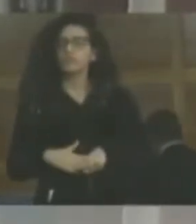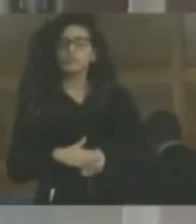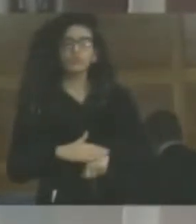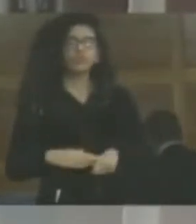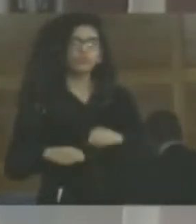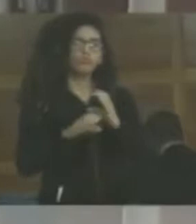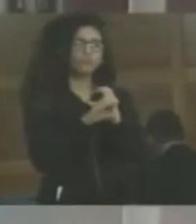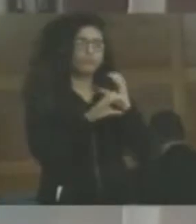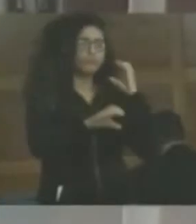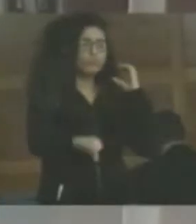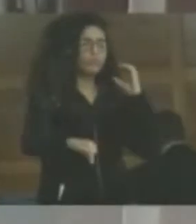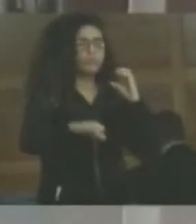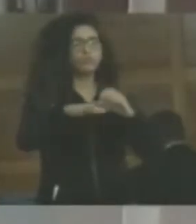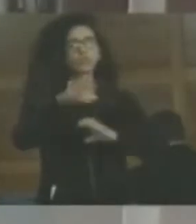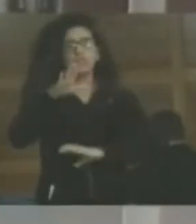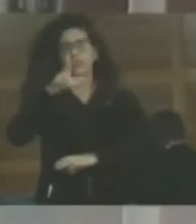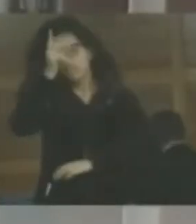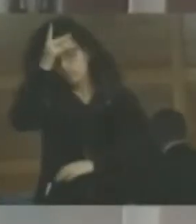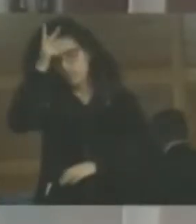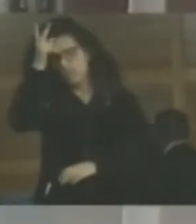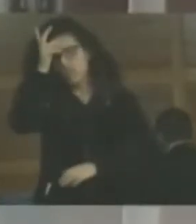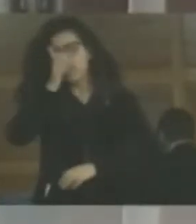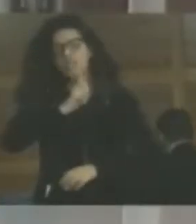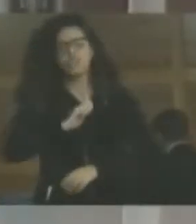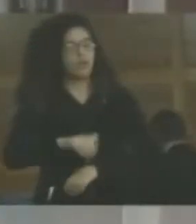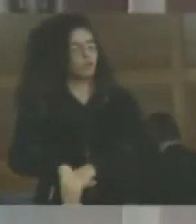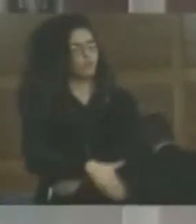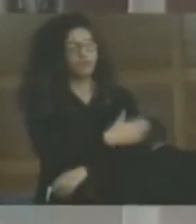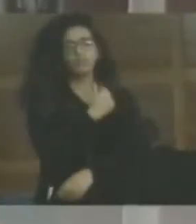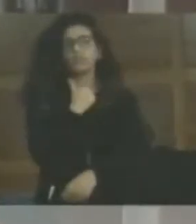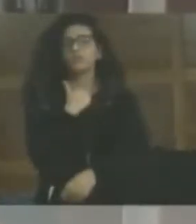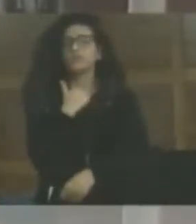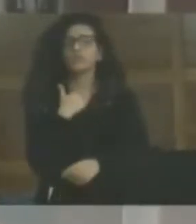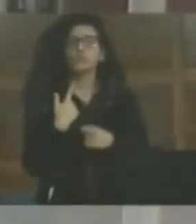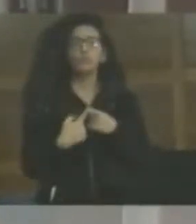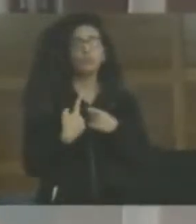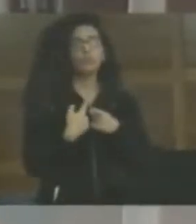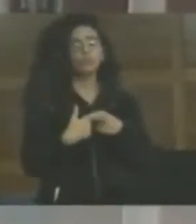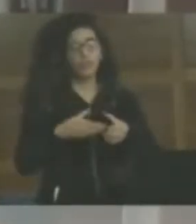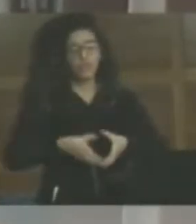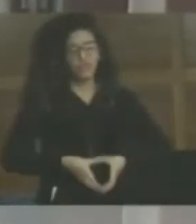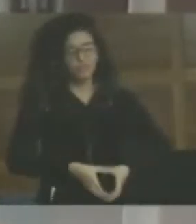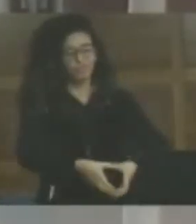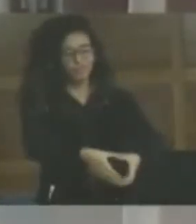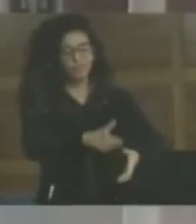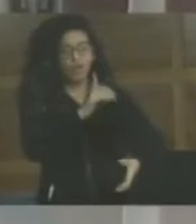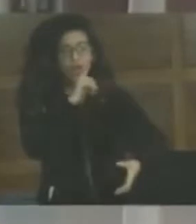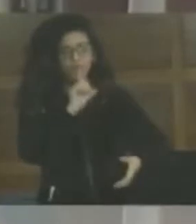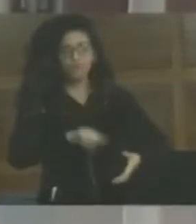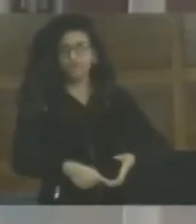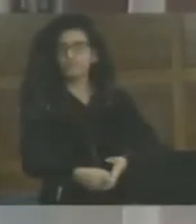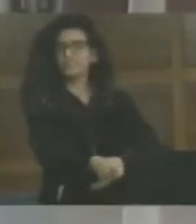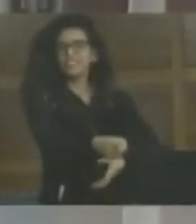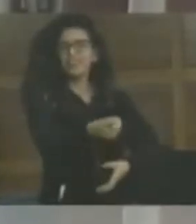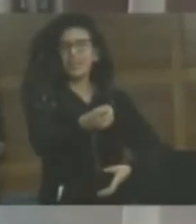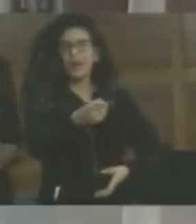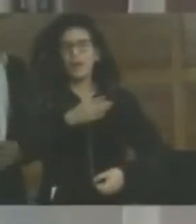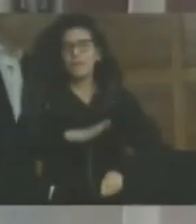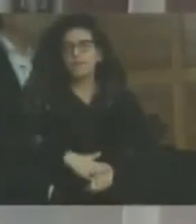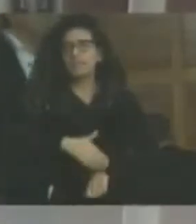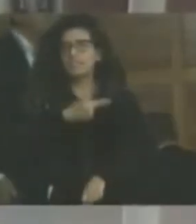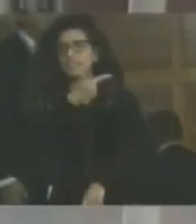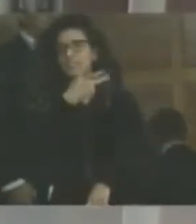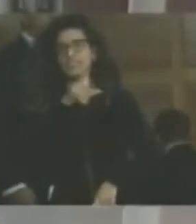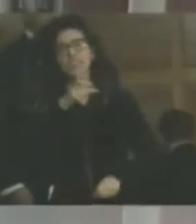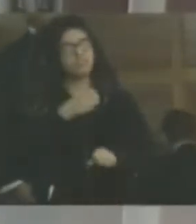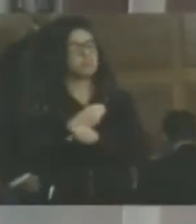da prefeitura, tem rua que não pode receber recapeamento porque o manilhamento ainda é insuficiente. Tem um histórico de mais de 25